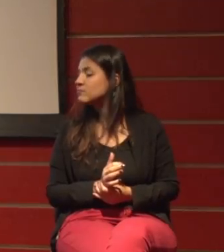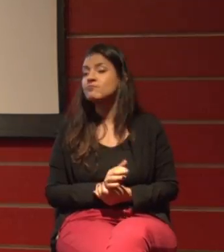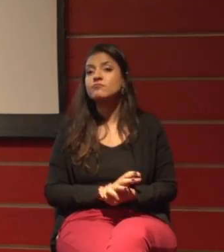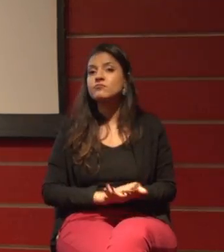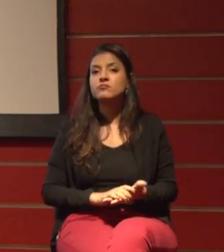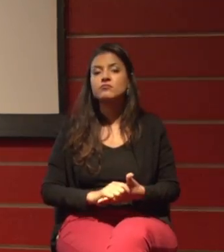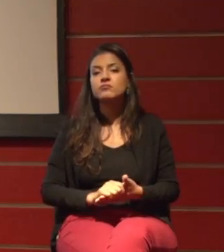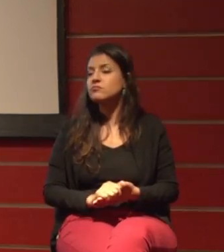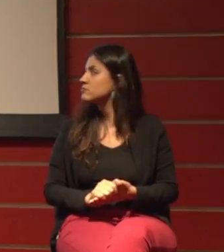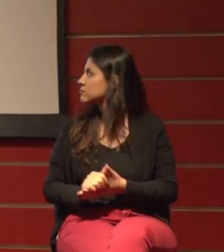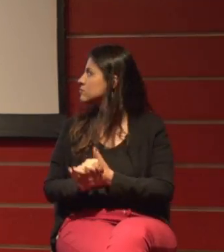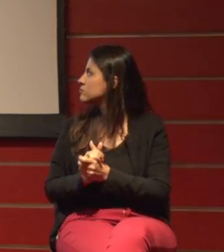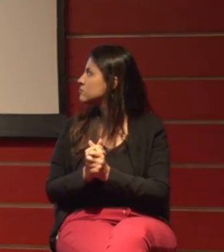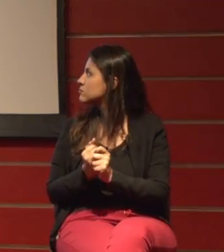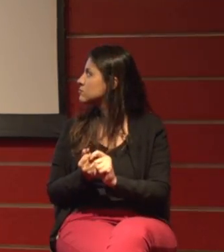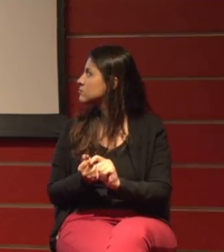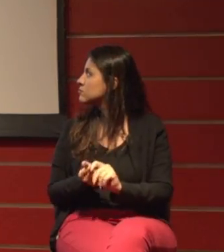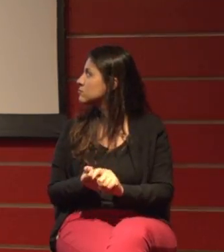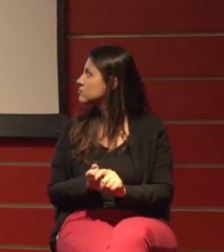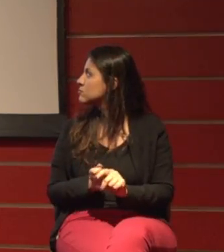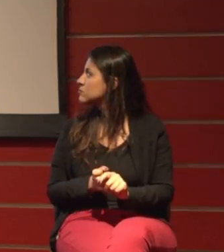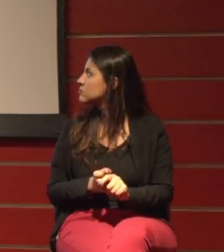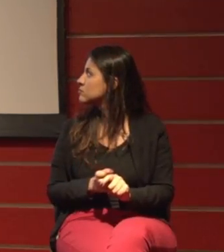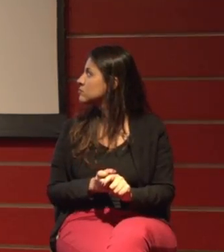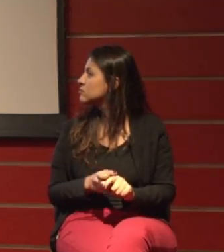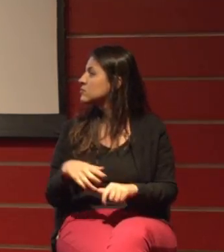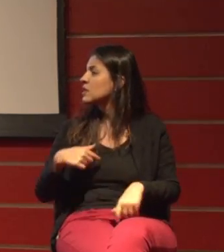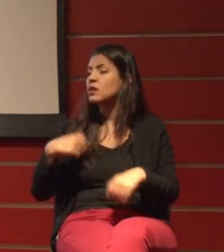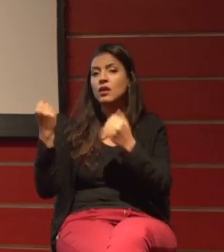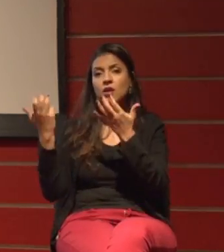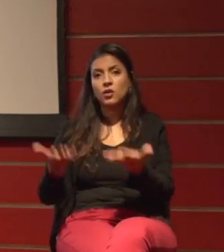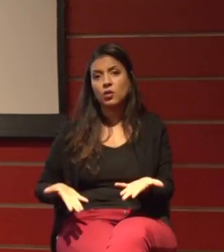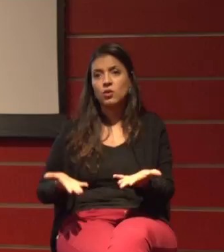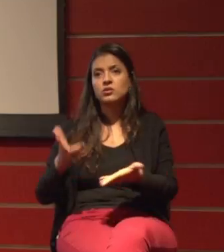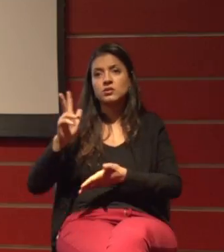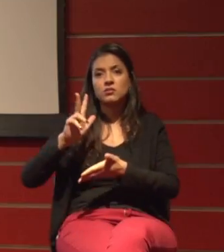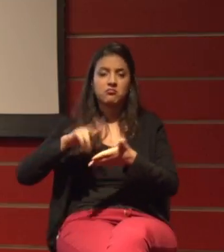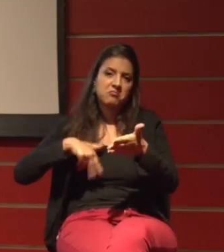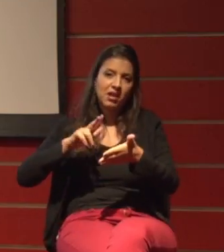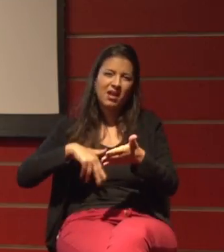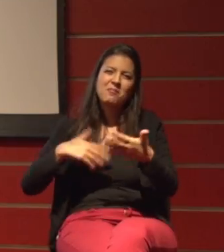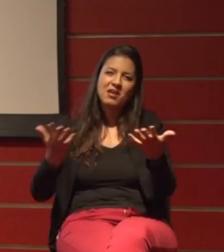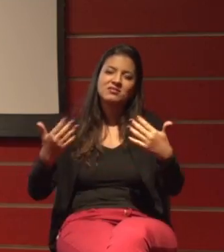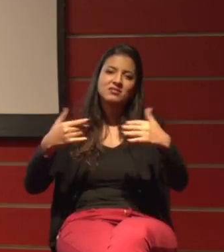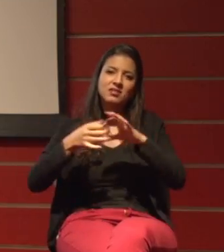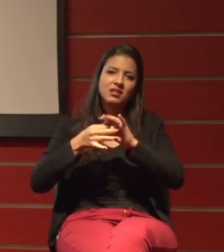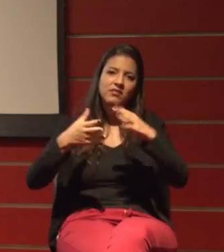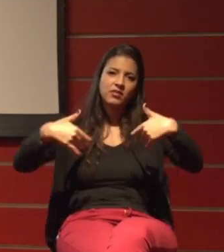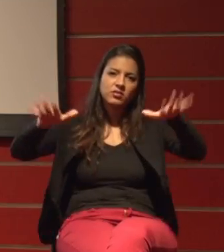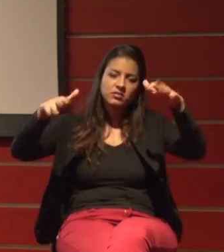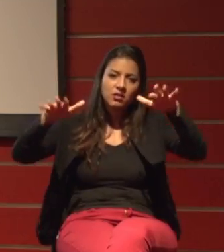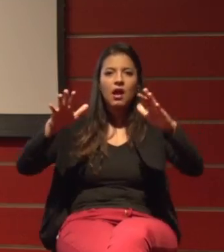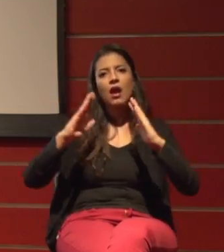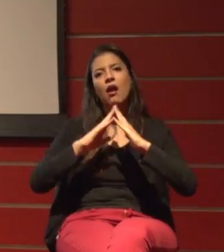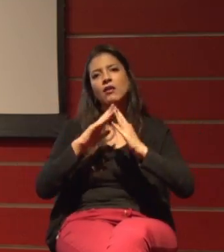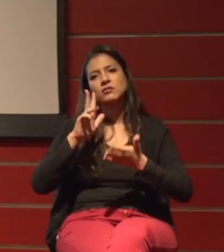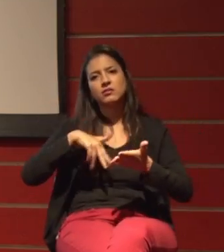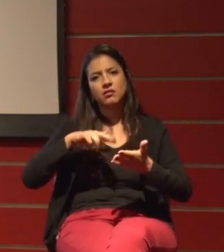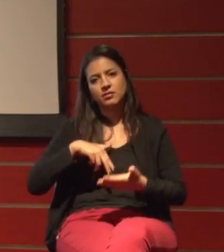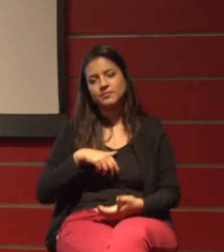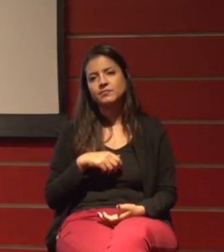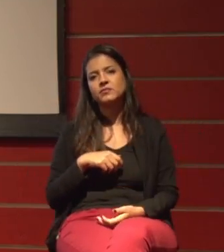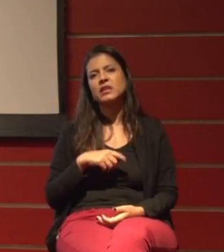tinha trouxe isso aqui para ler mas eu vou deixar de lição de casa para vocês que é é uma a